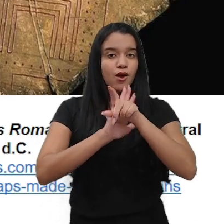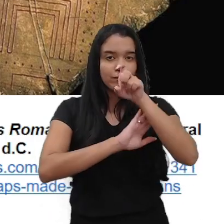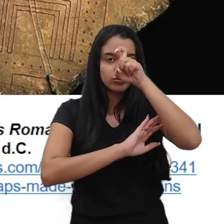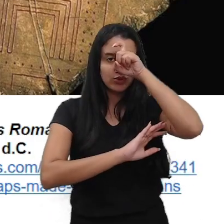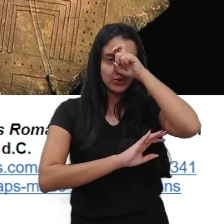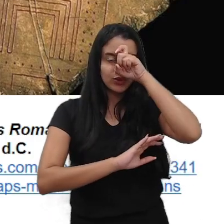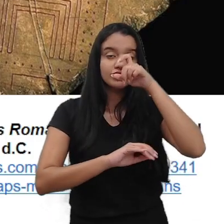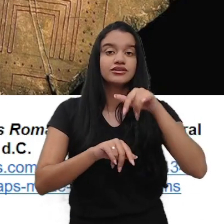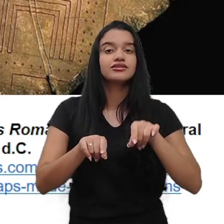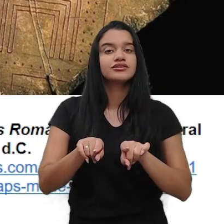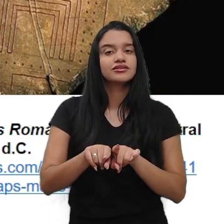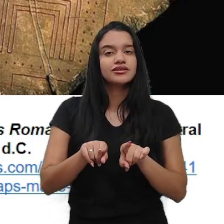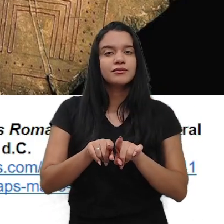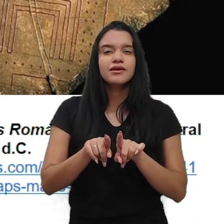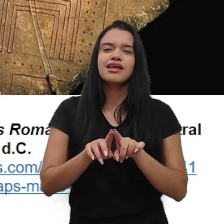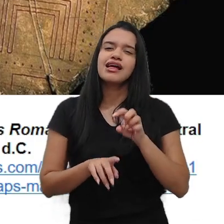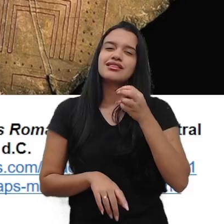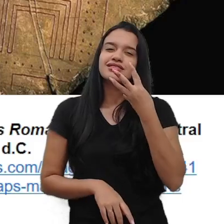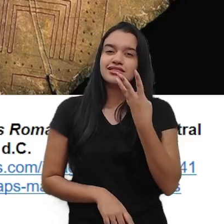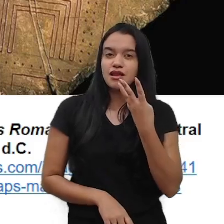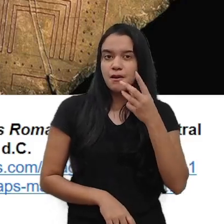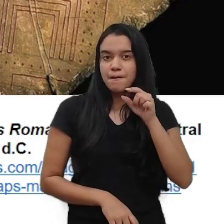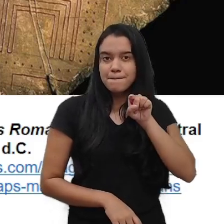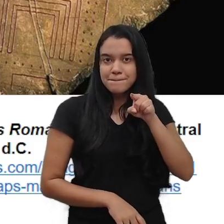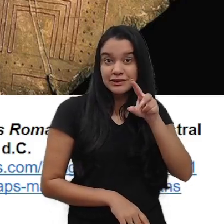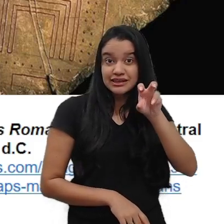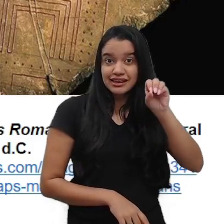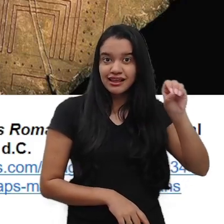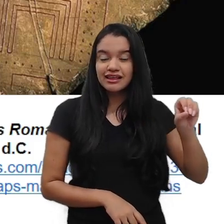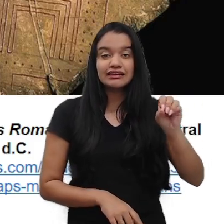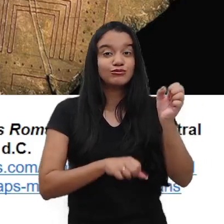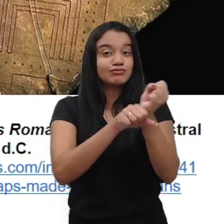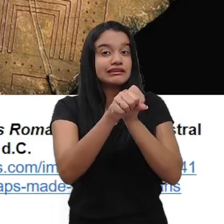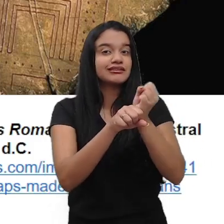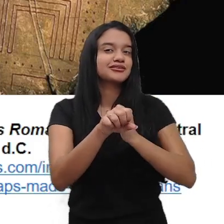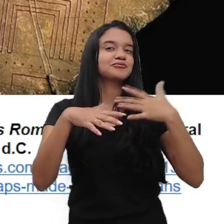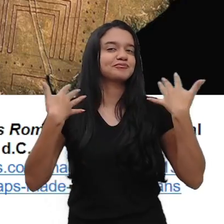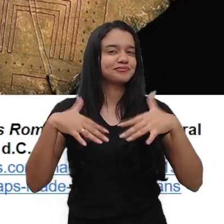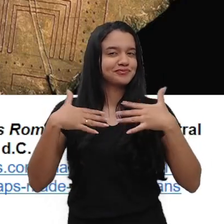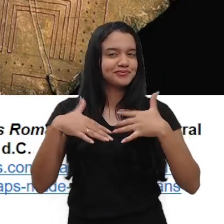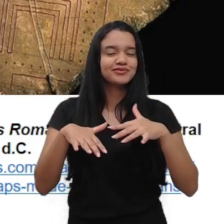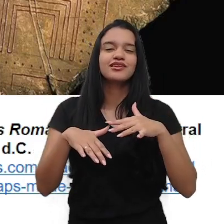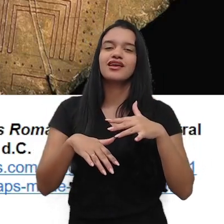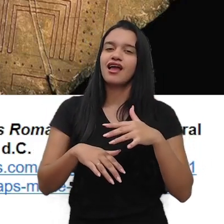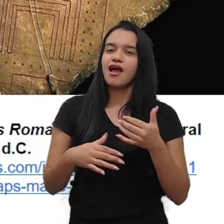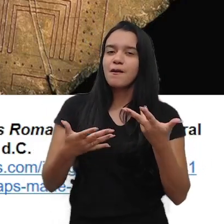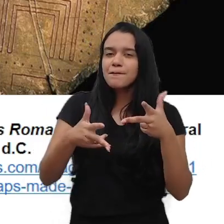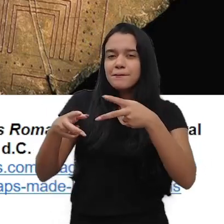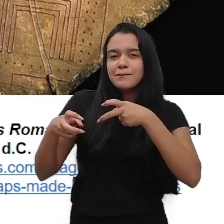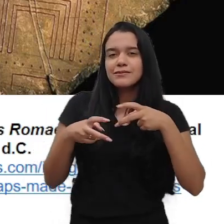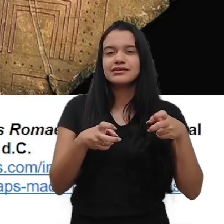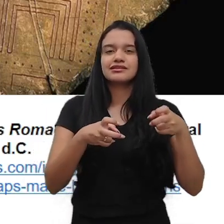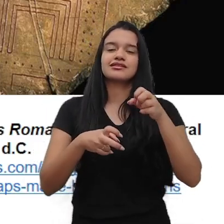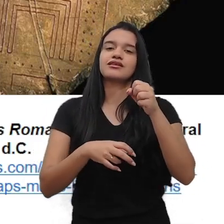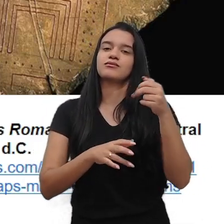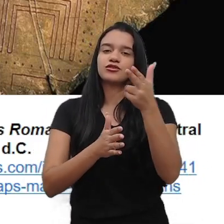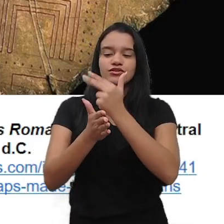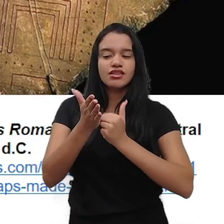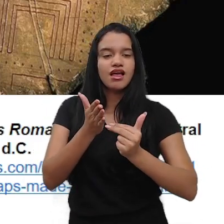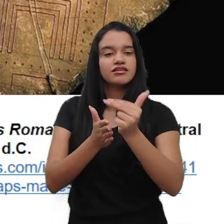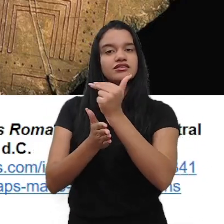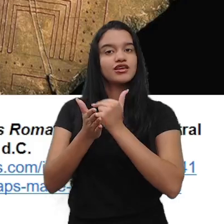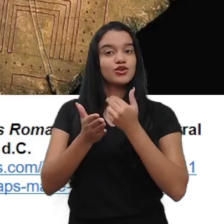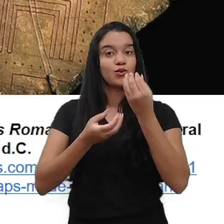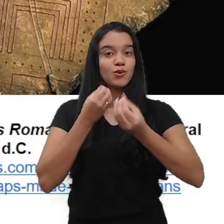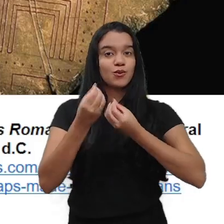praticamente 3.500 anos, né? Onde a gente já vê alguns elementos geométricos e informações a respeito de como